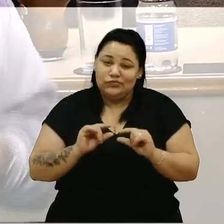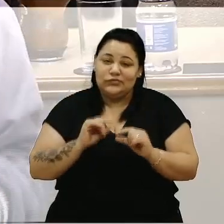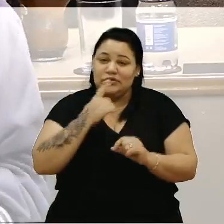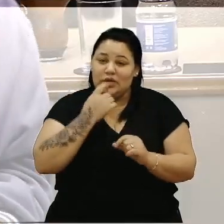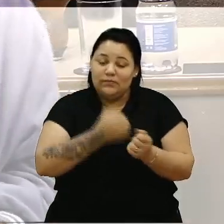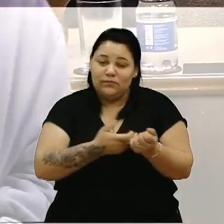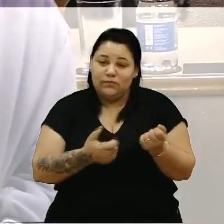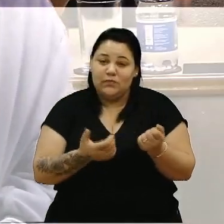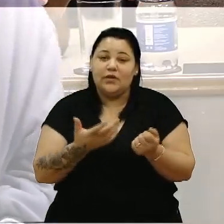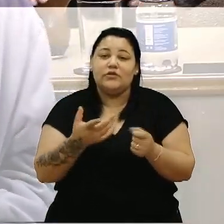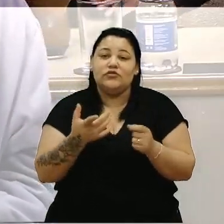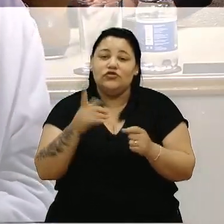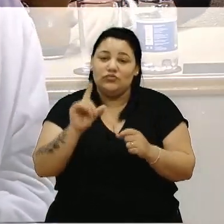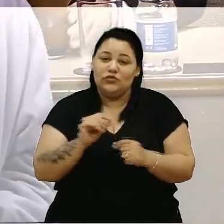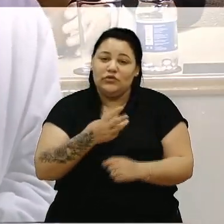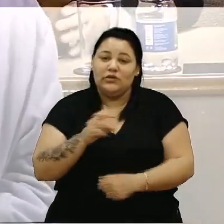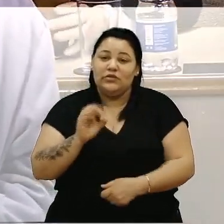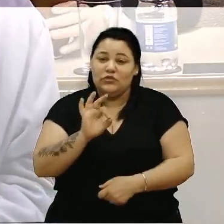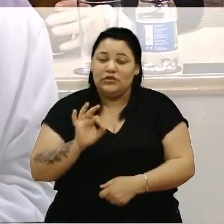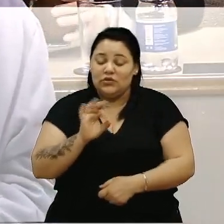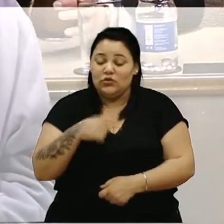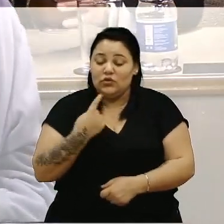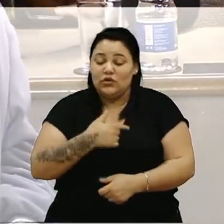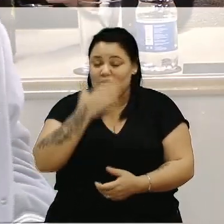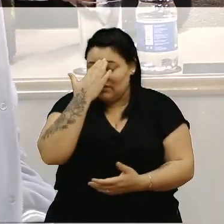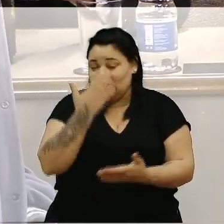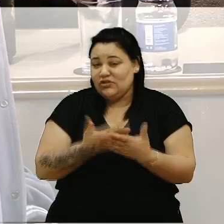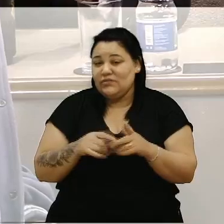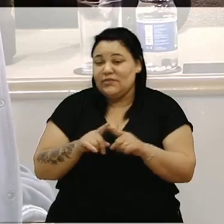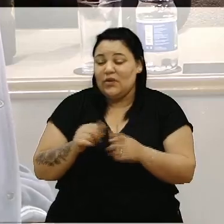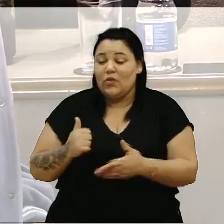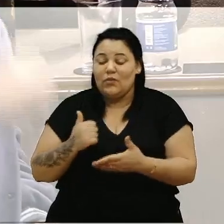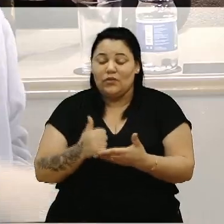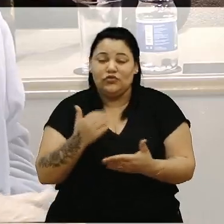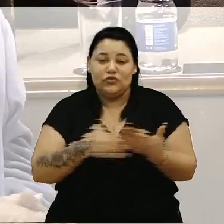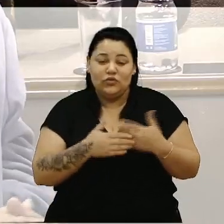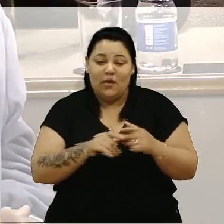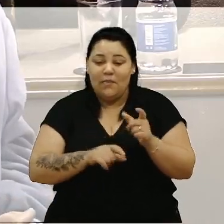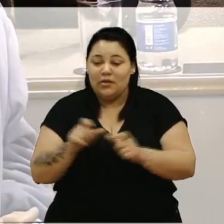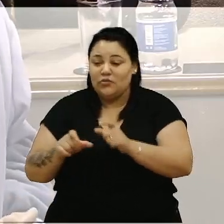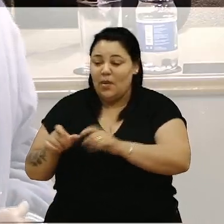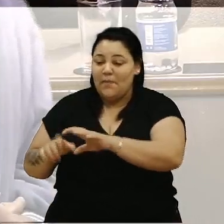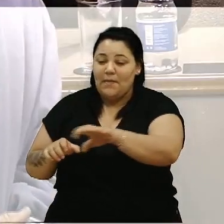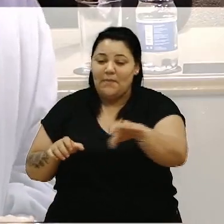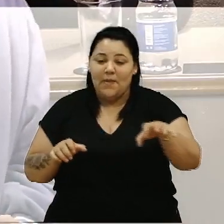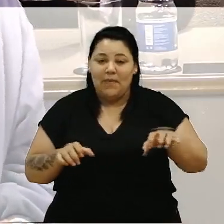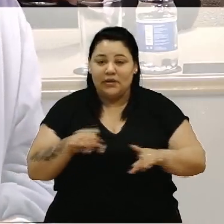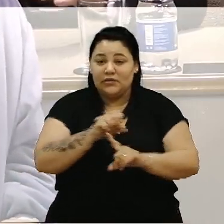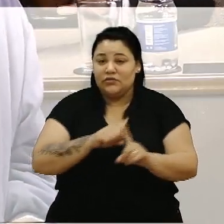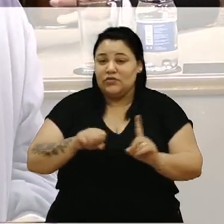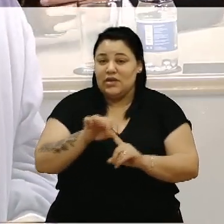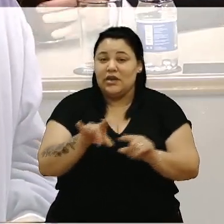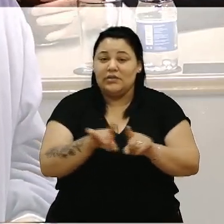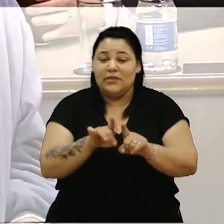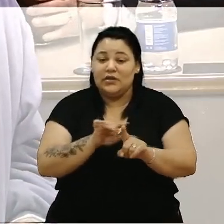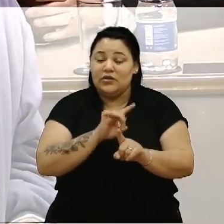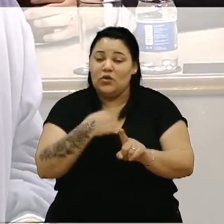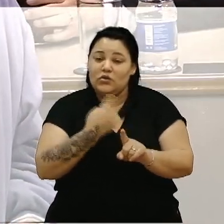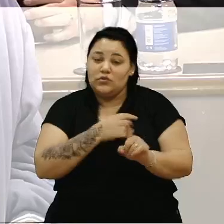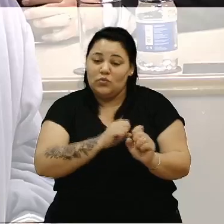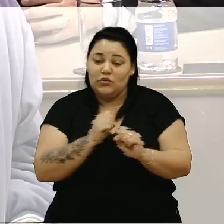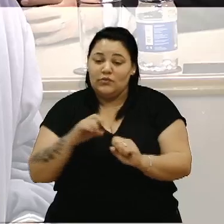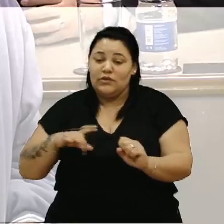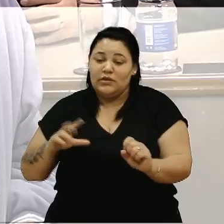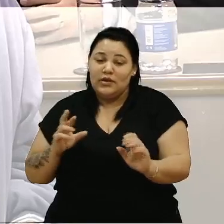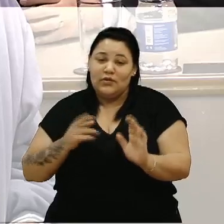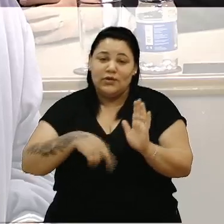30%. Acreditamos que, com a colaboração de todos os setores da sociedade, podemos alcançar resultados